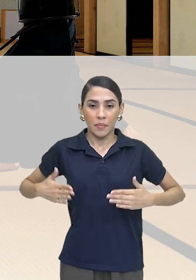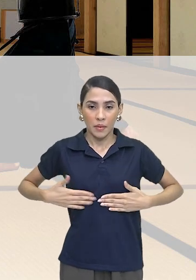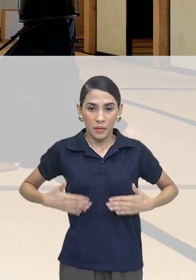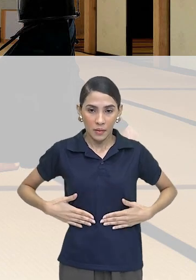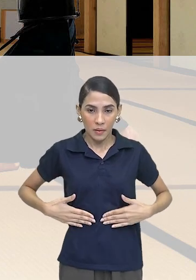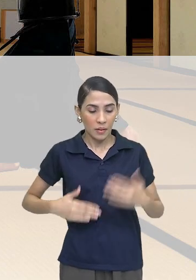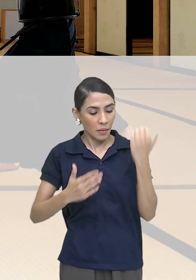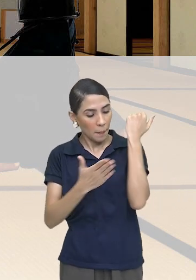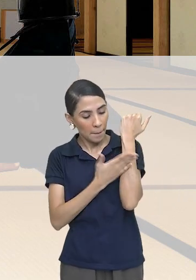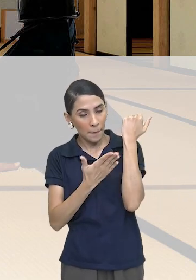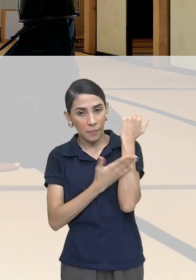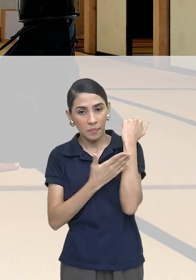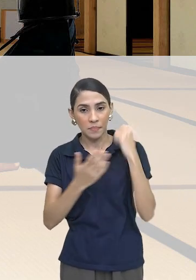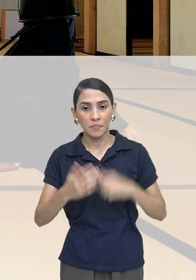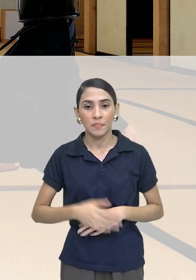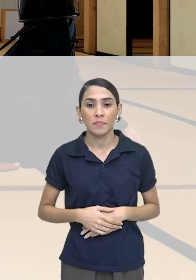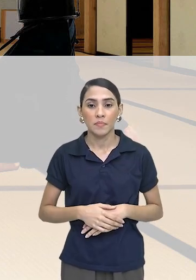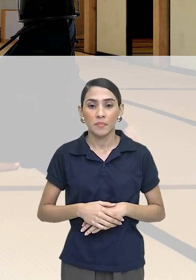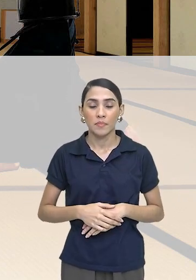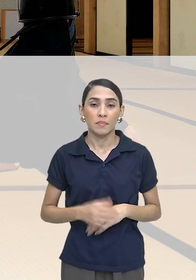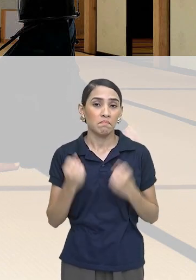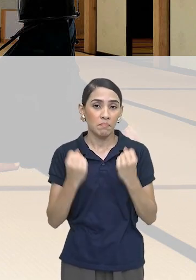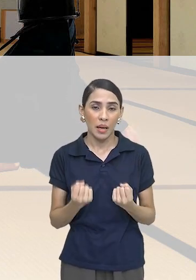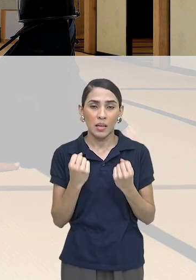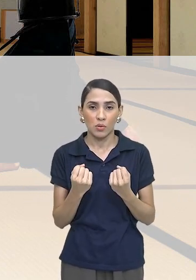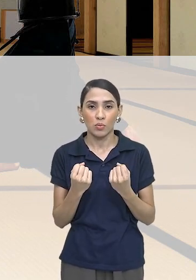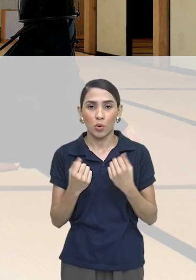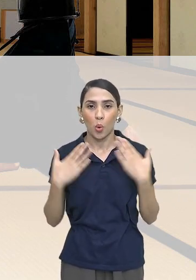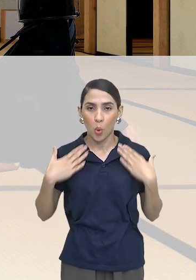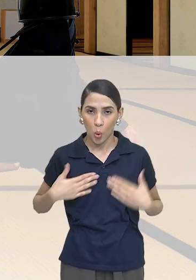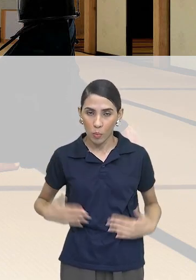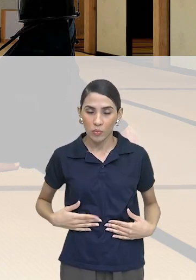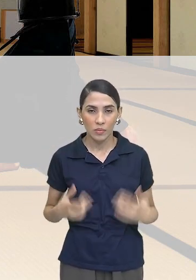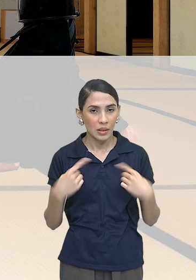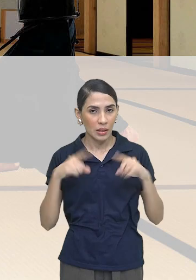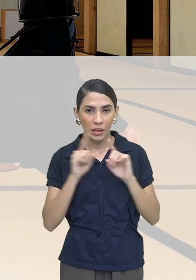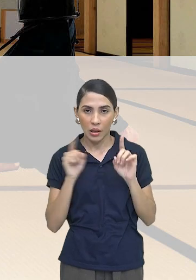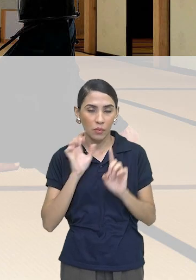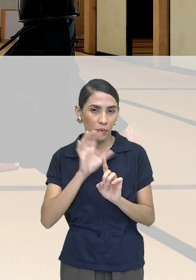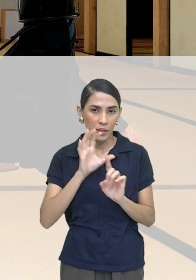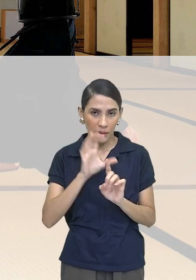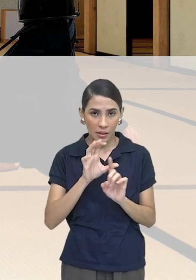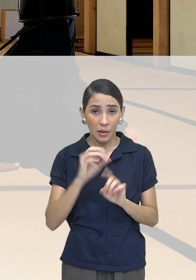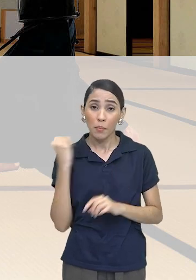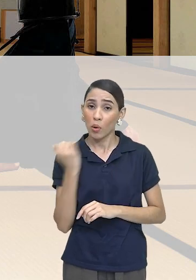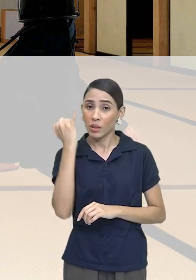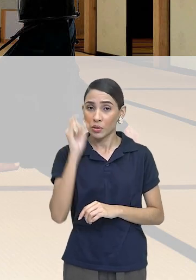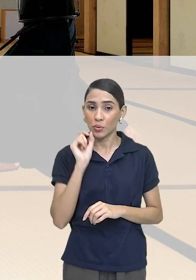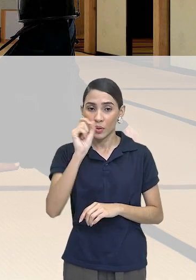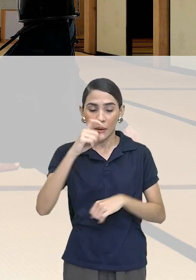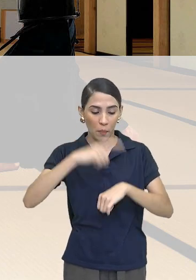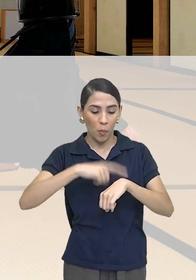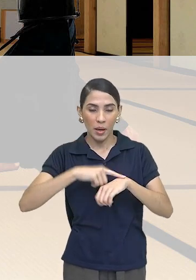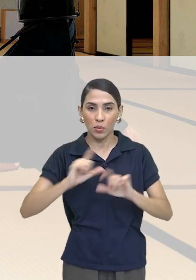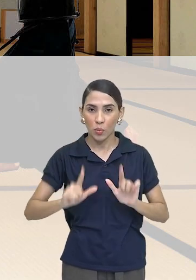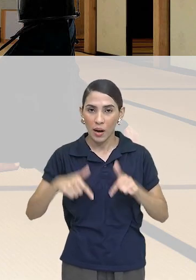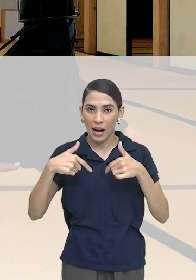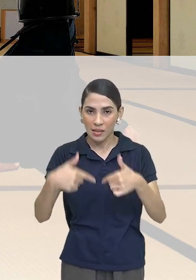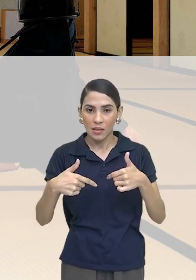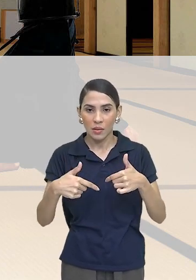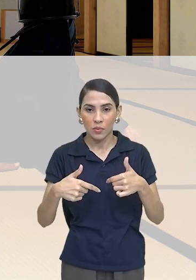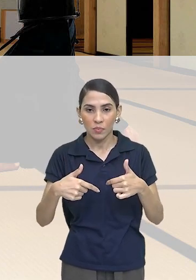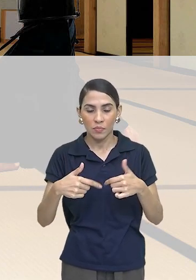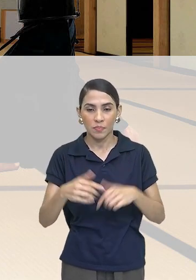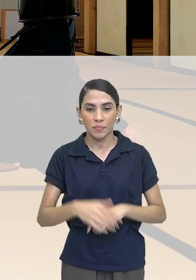o antebraço. A questão do peso não vai influenciar. O importante é o quê? Do combate e